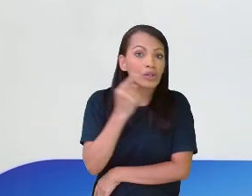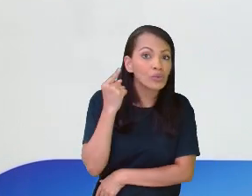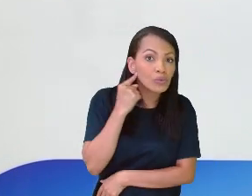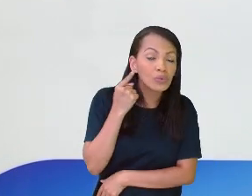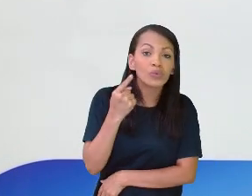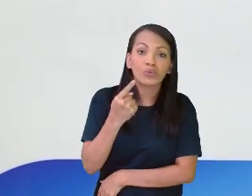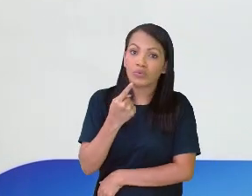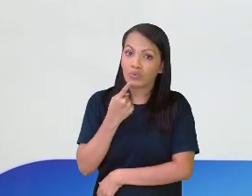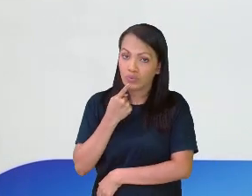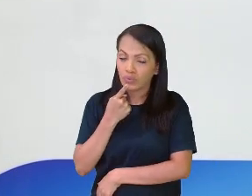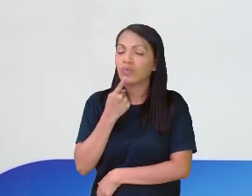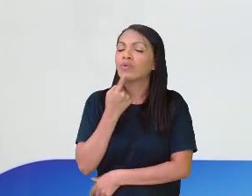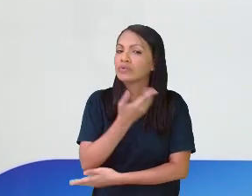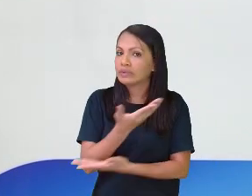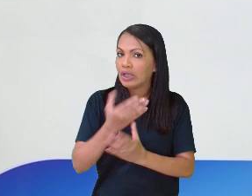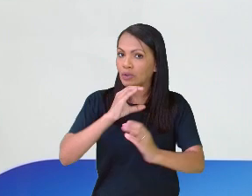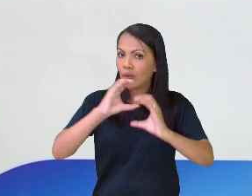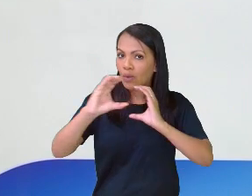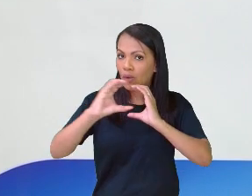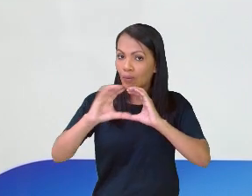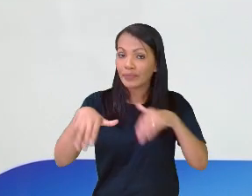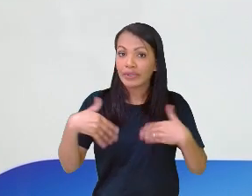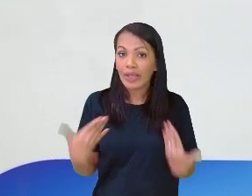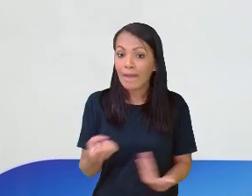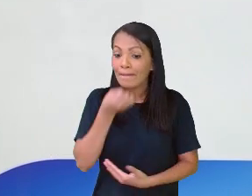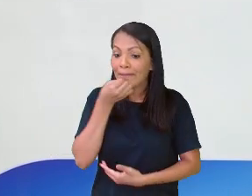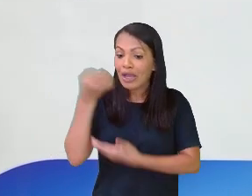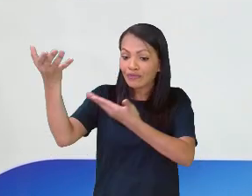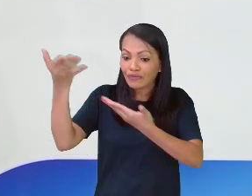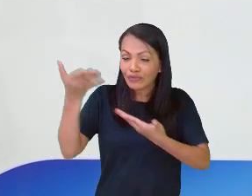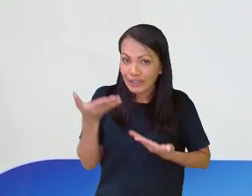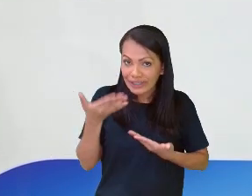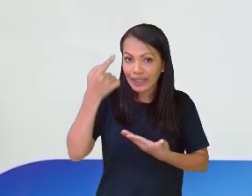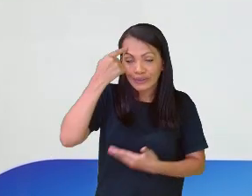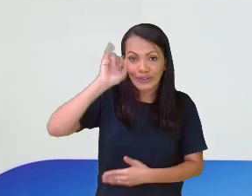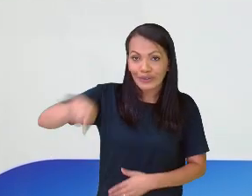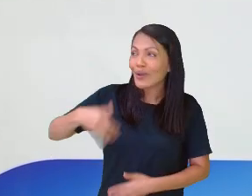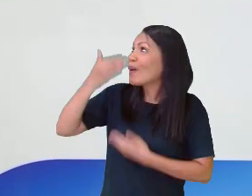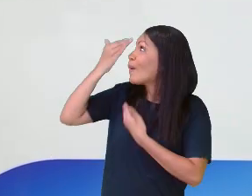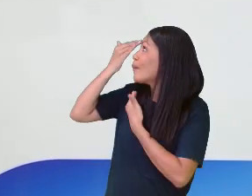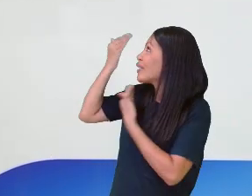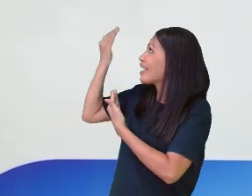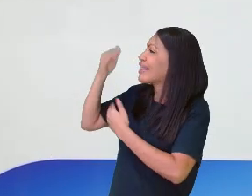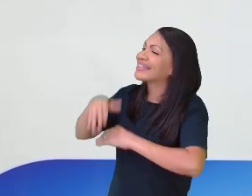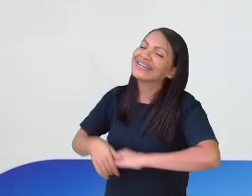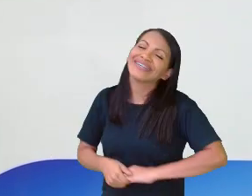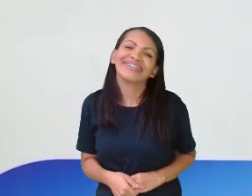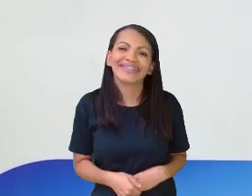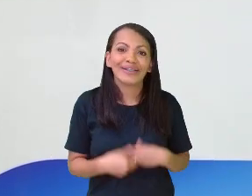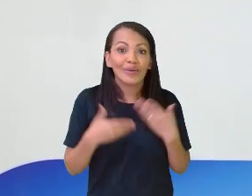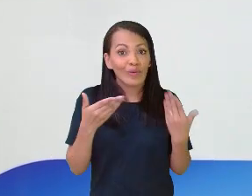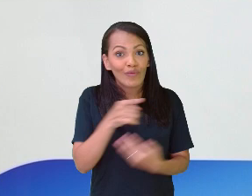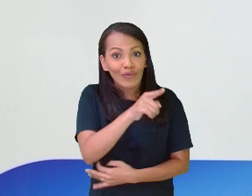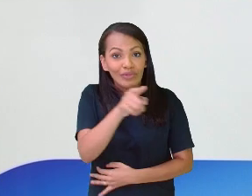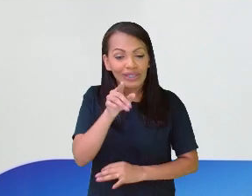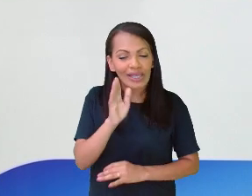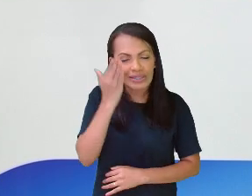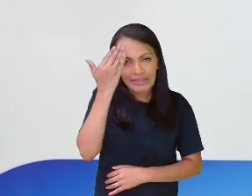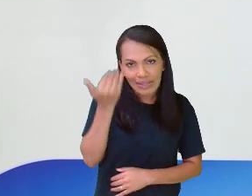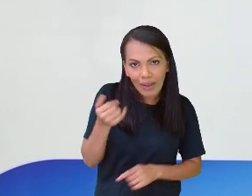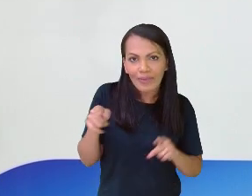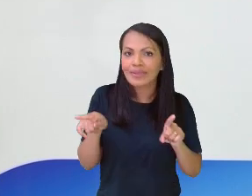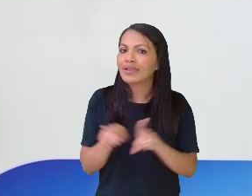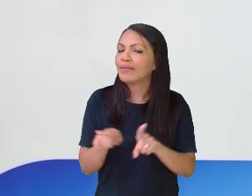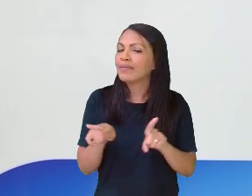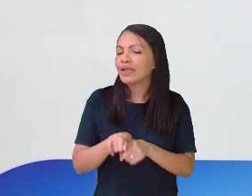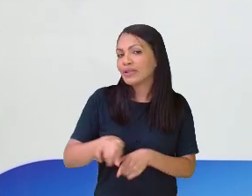por mais pessoas. Então, seja muito bem-vinda, Jéssica. E, como vocês sabem também,